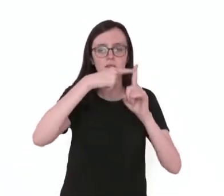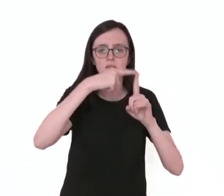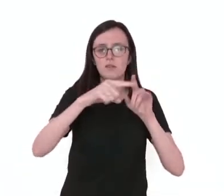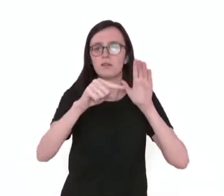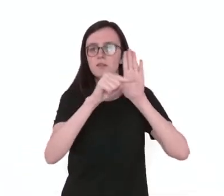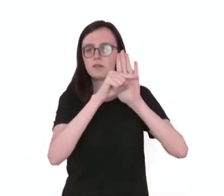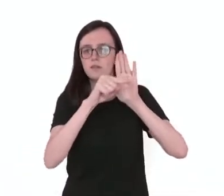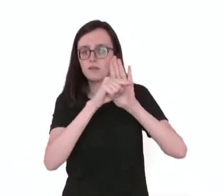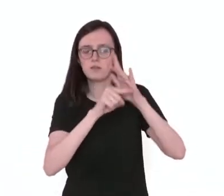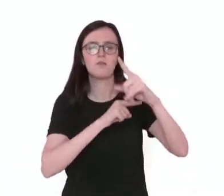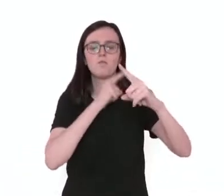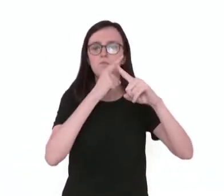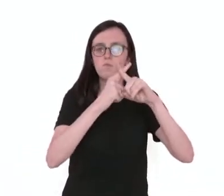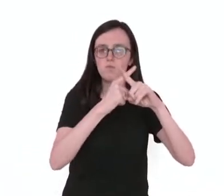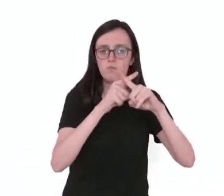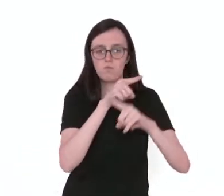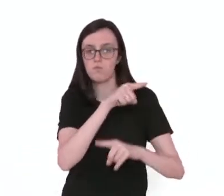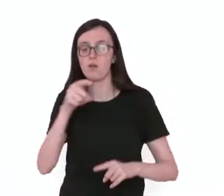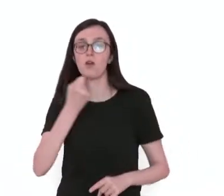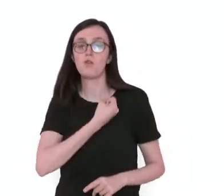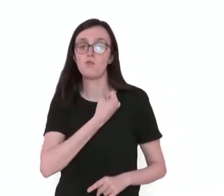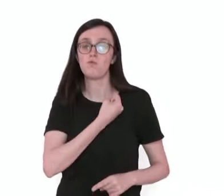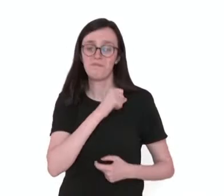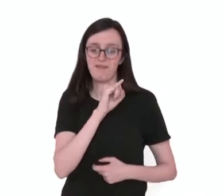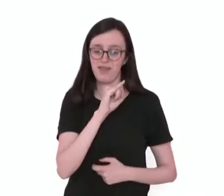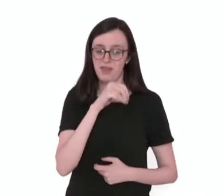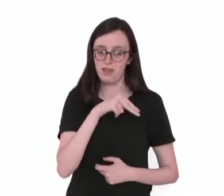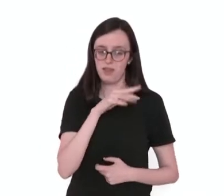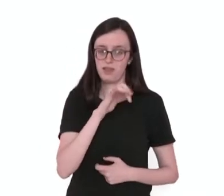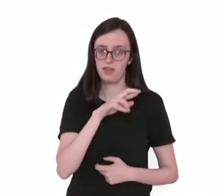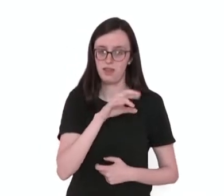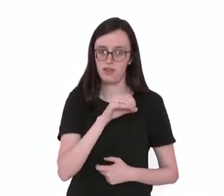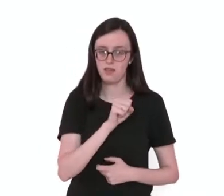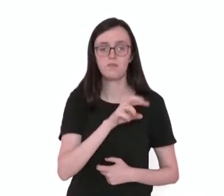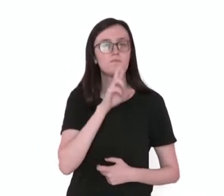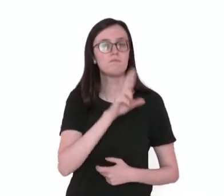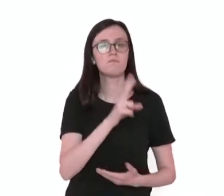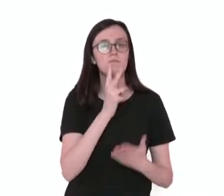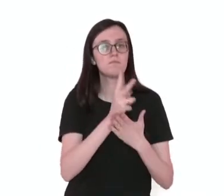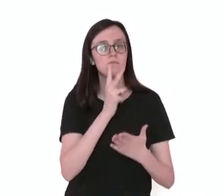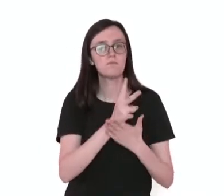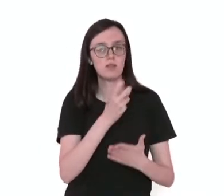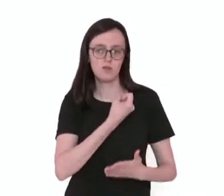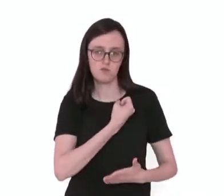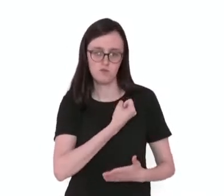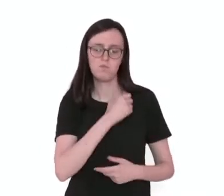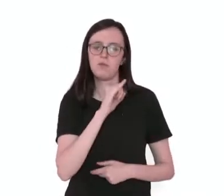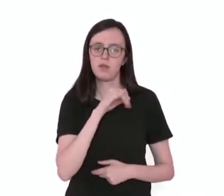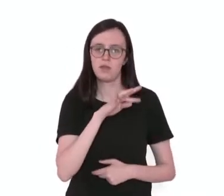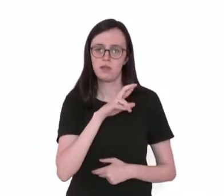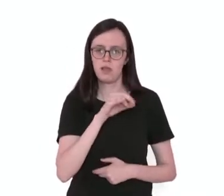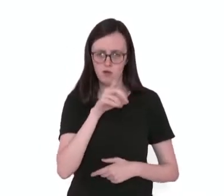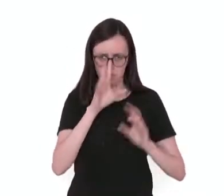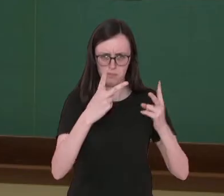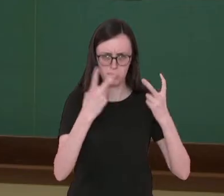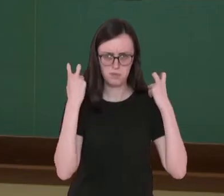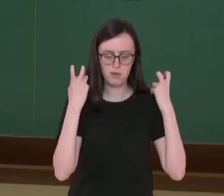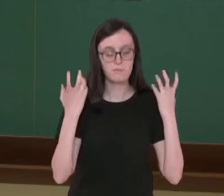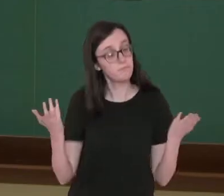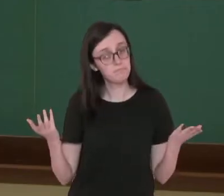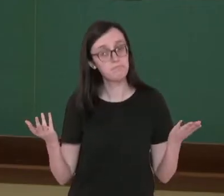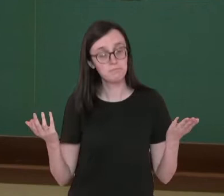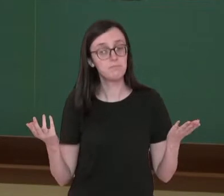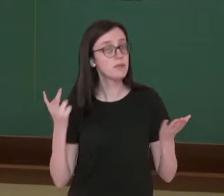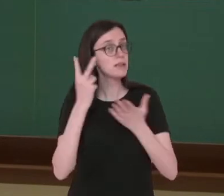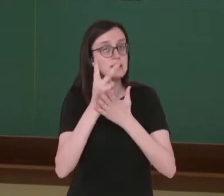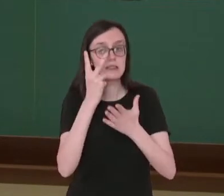subtração, multiplicação dos números inteiros, o resultado sempre dá um número inteiro? Já tinha observado isso? Pois é,